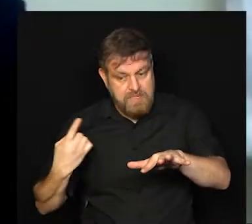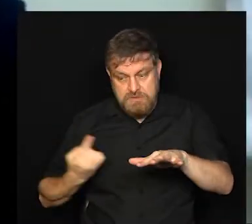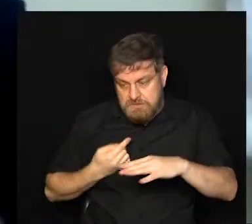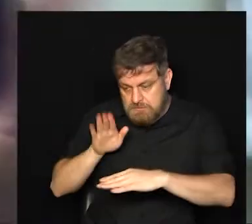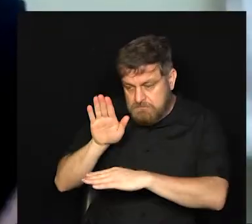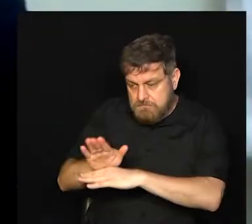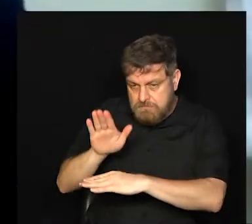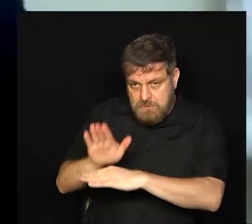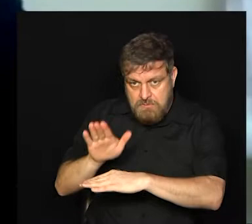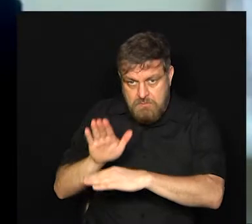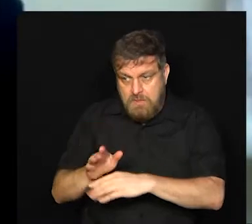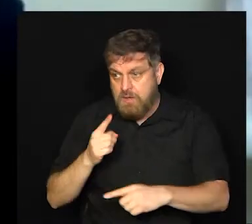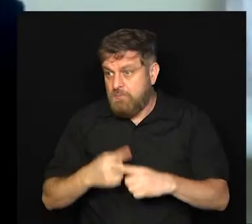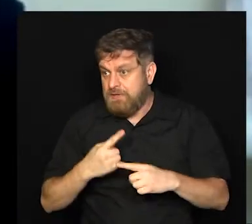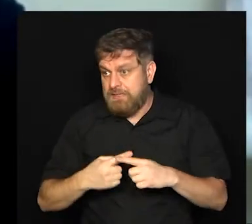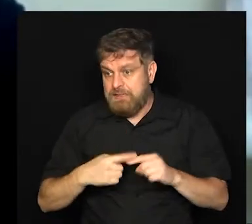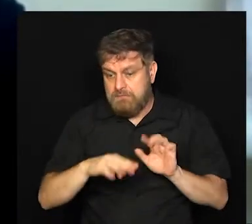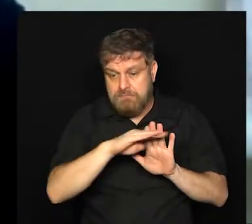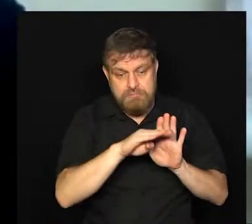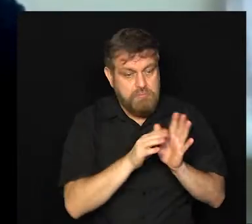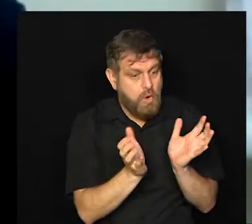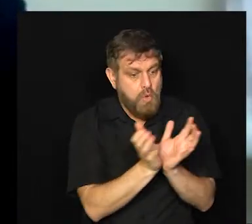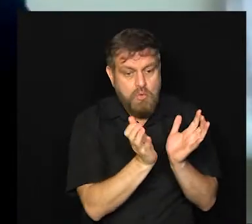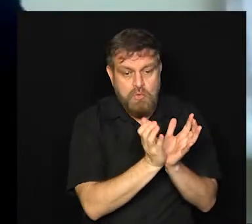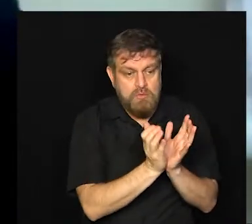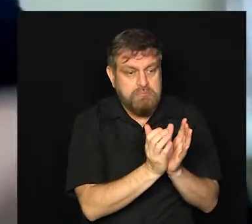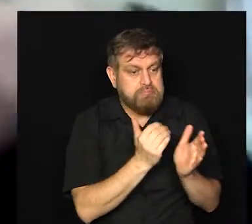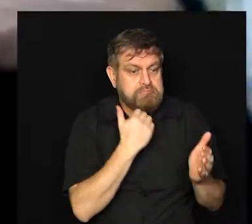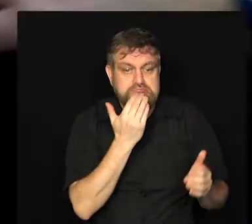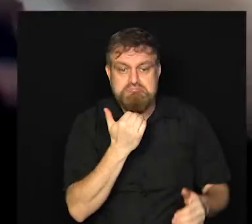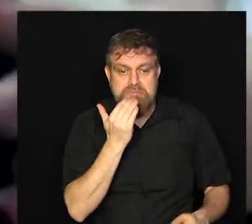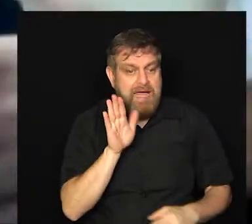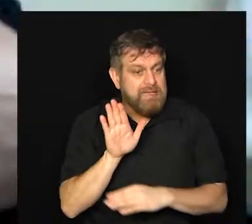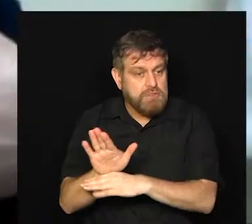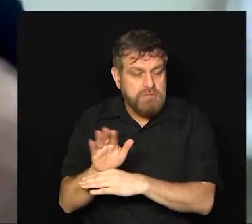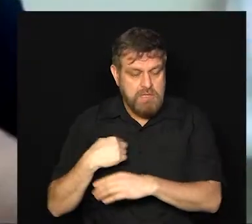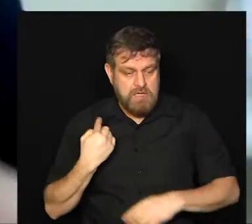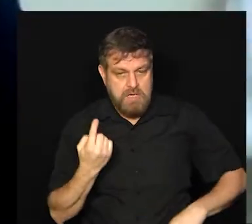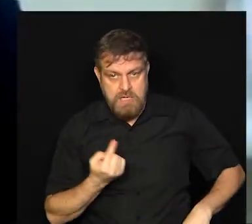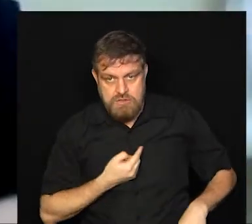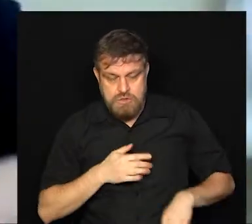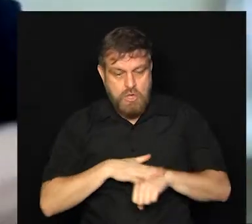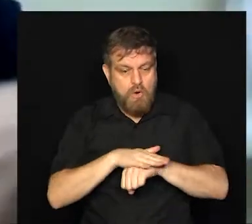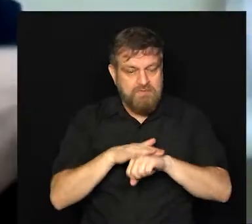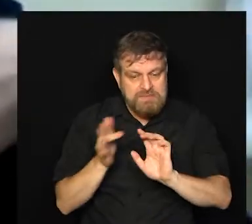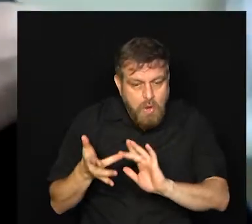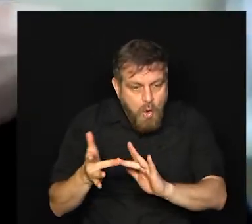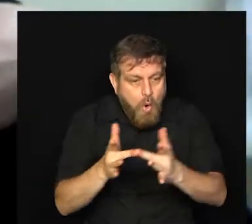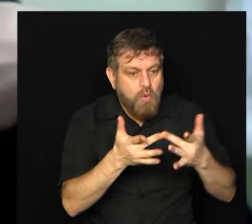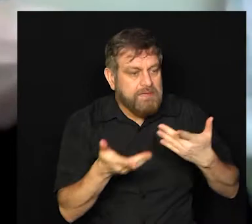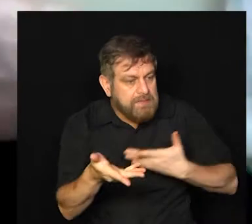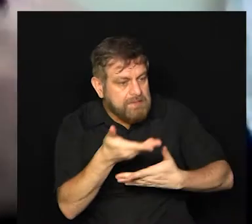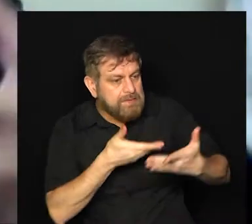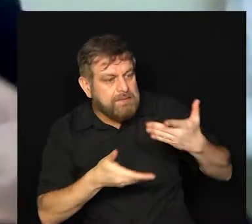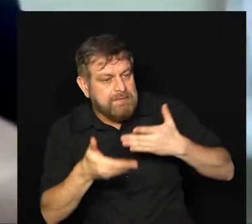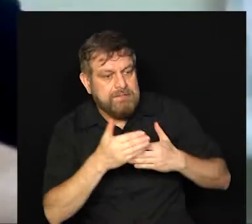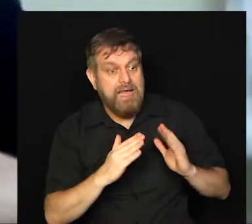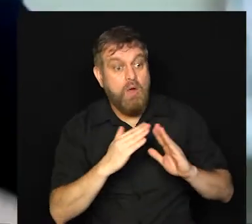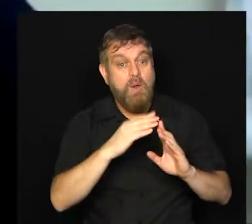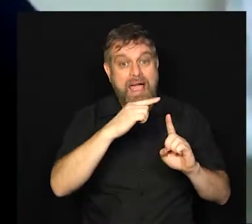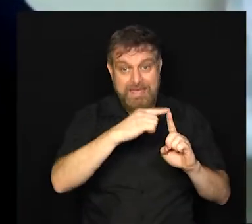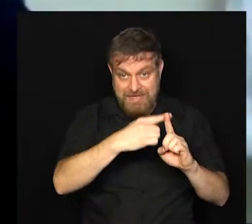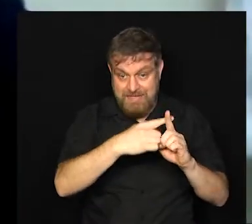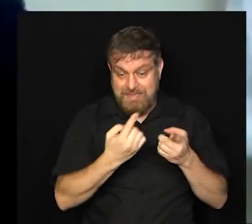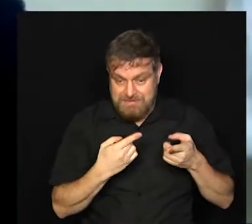que não são assistidas por nenhuma outra organização, mas a gente sempre conversando com as outras organizações, com a própria